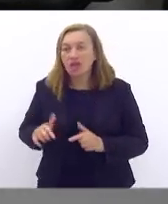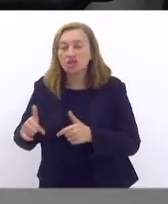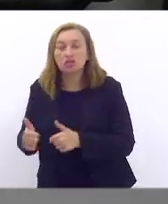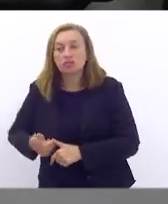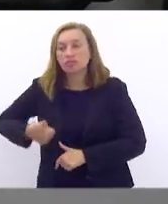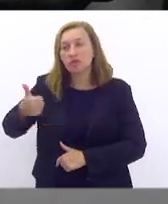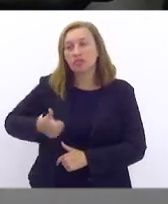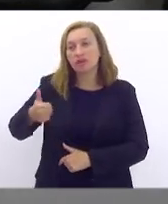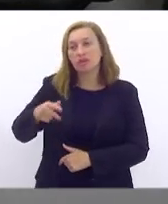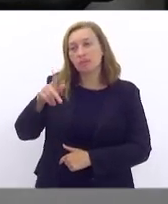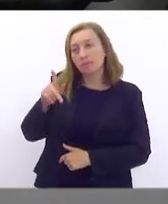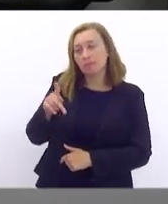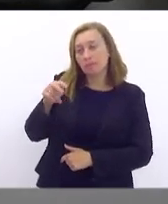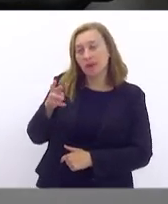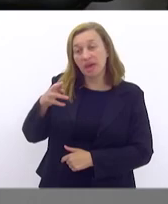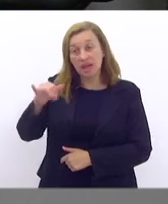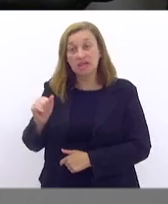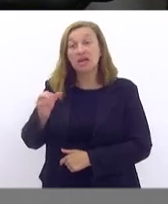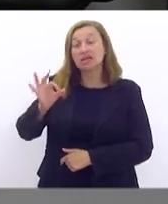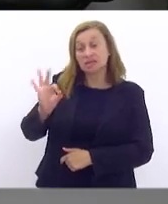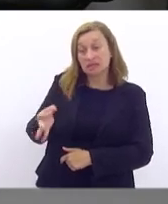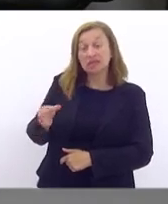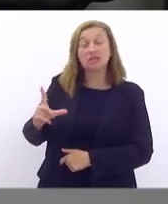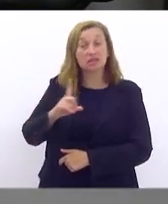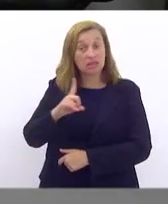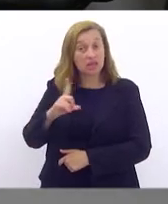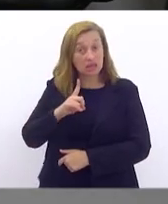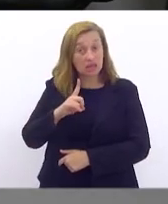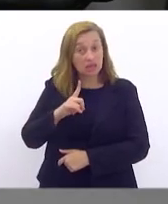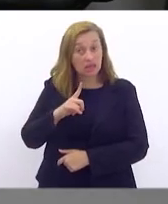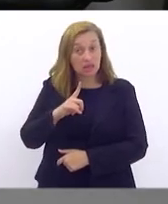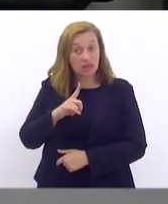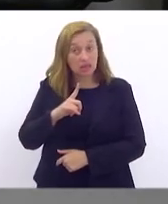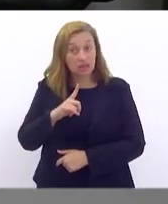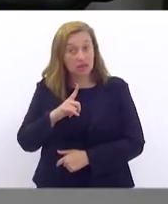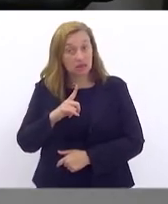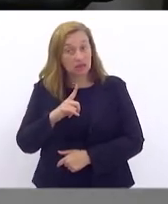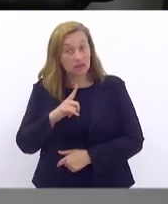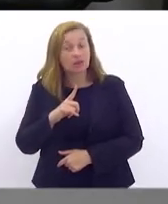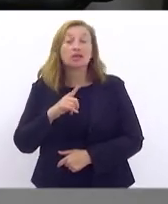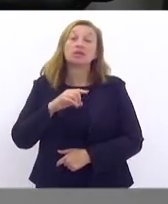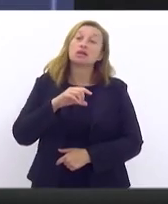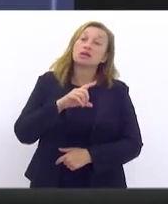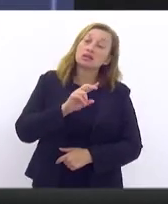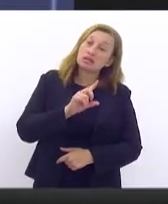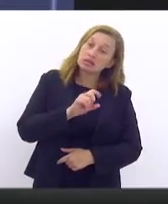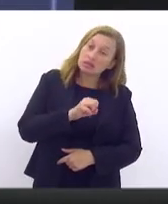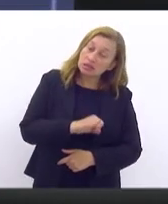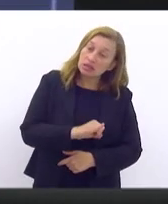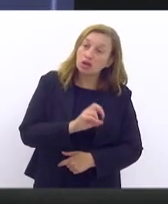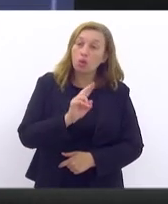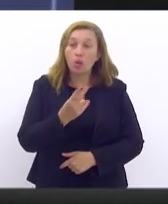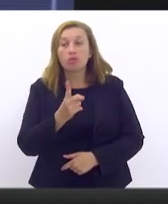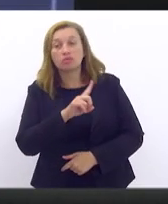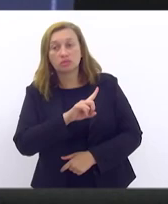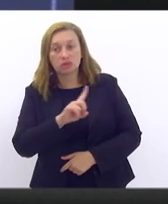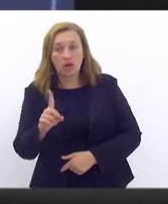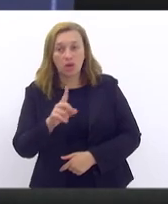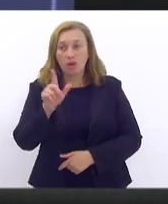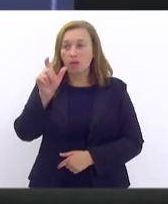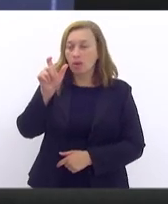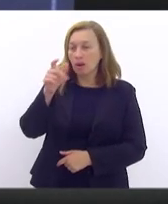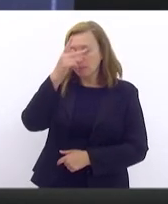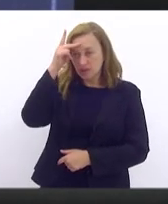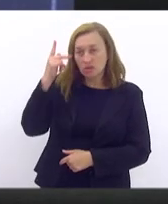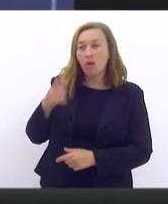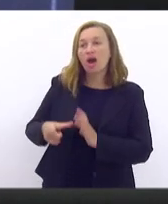né? Porque aí eles teriam certeza do que se era ou não aquela pessoa antes dela ser